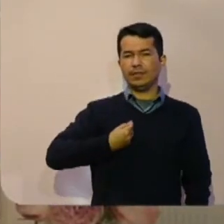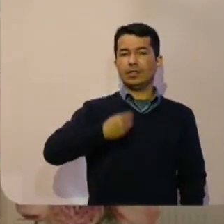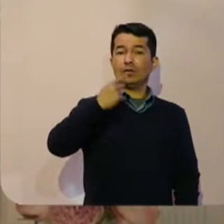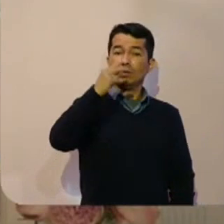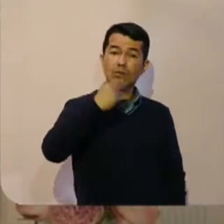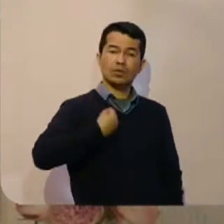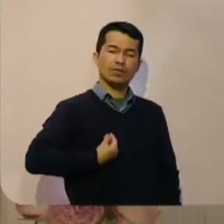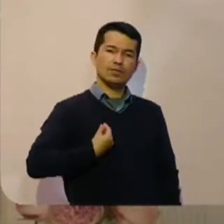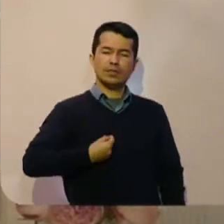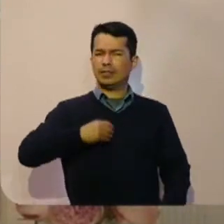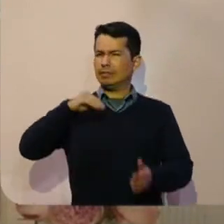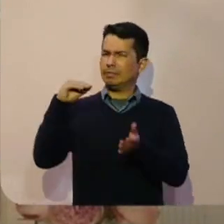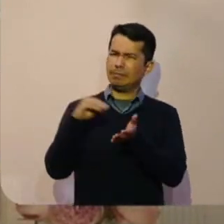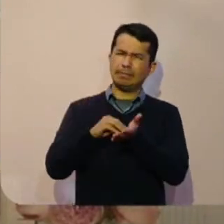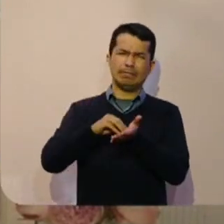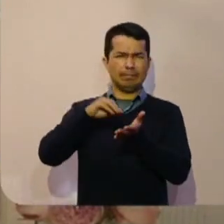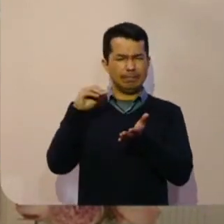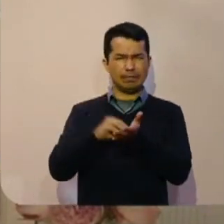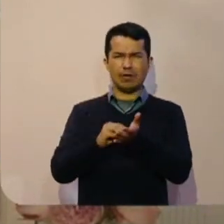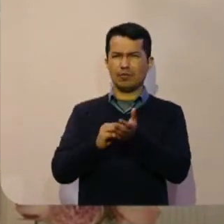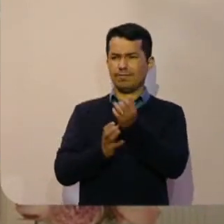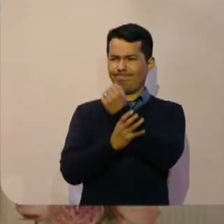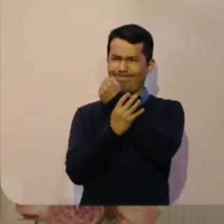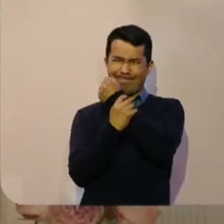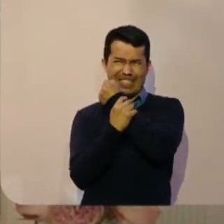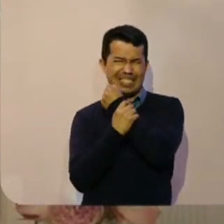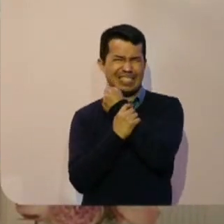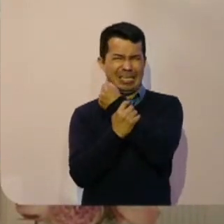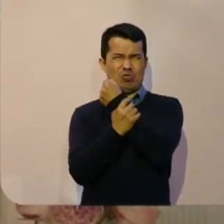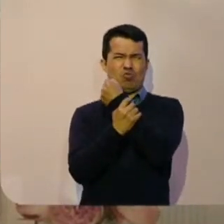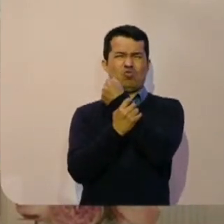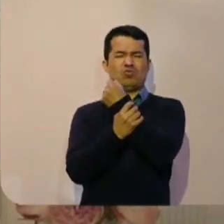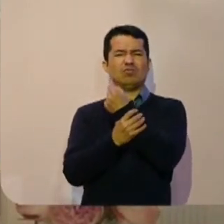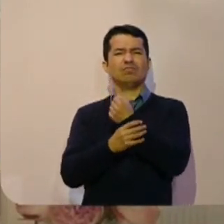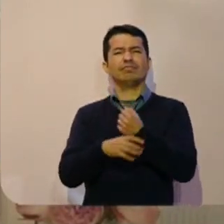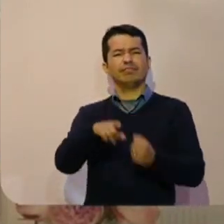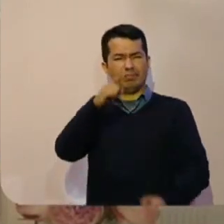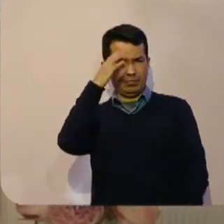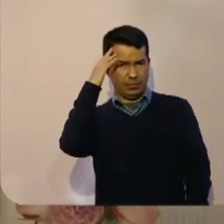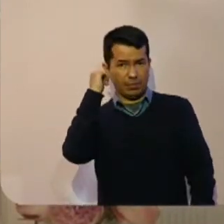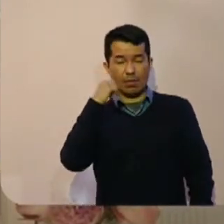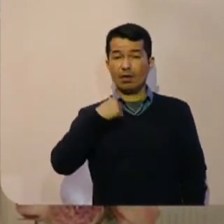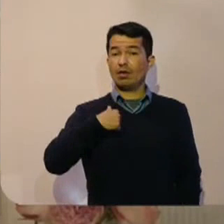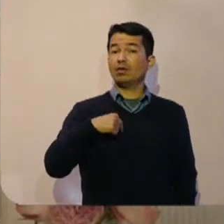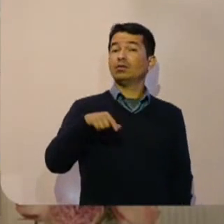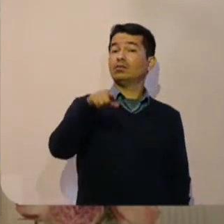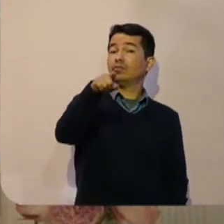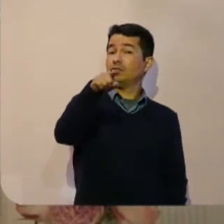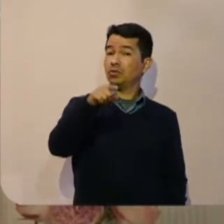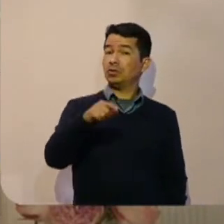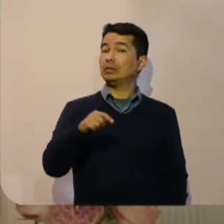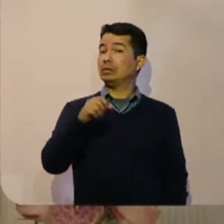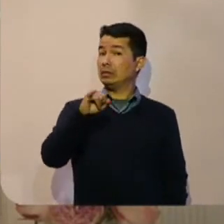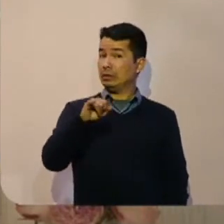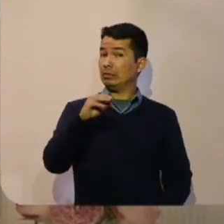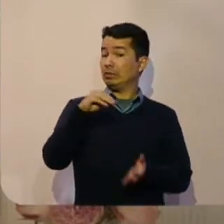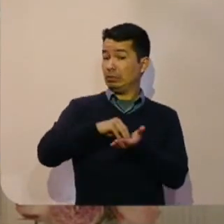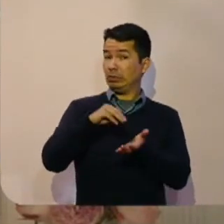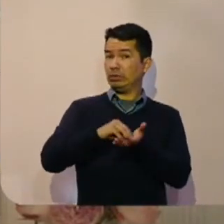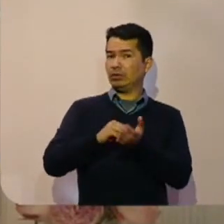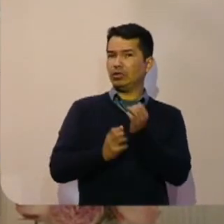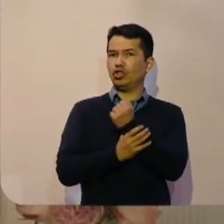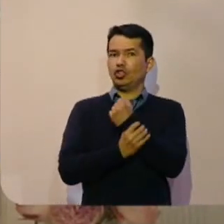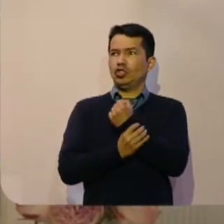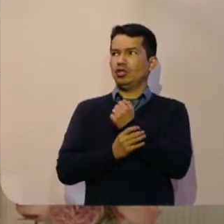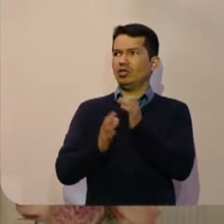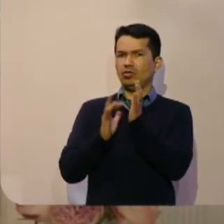da certeza de que Ele está conosco todos os dias. E eu vou dizer para você: se você não tem certeza de que Jesus